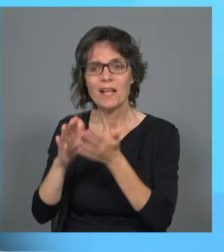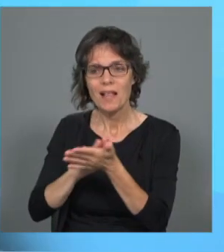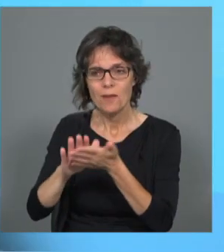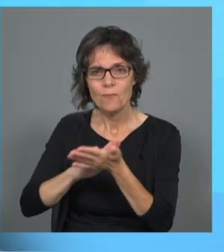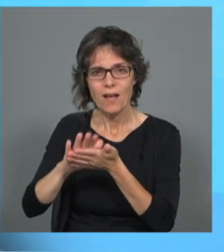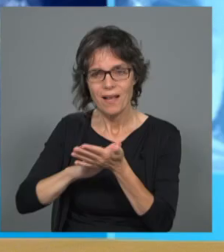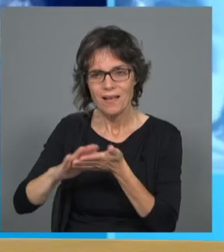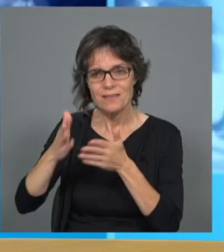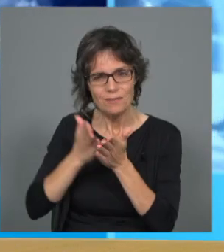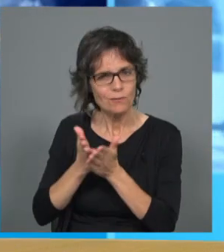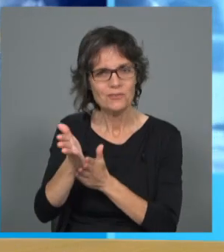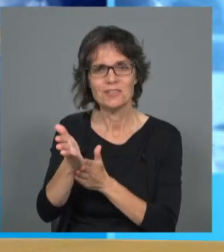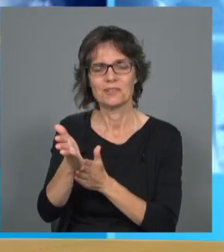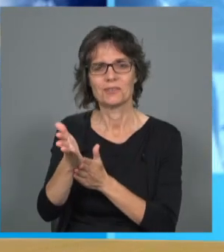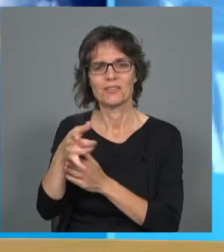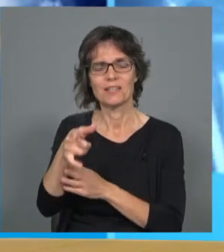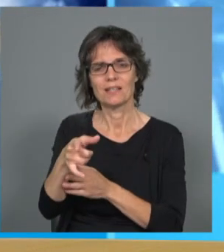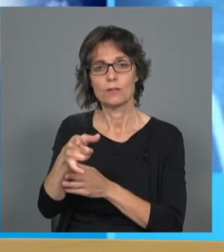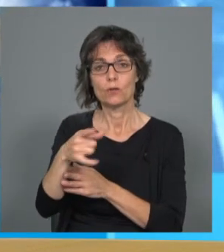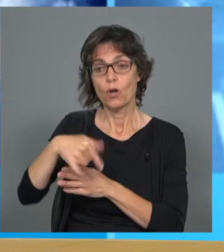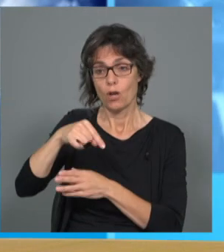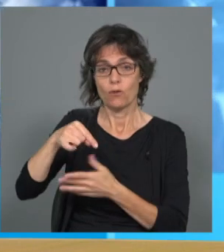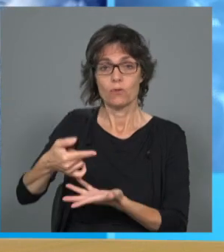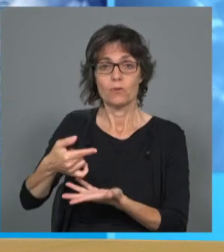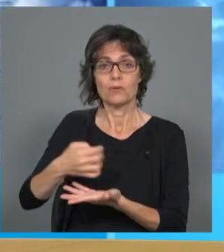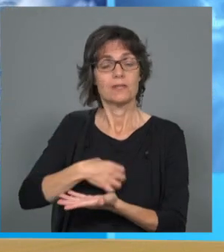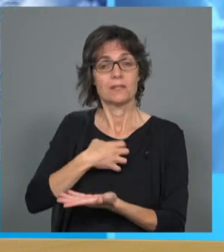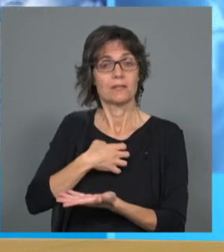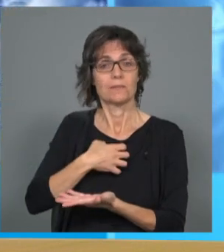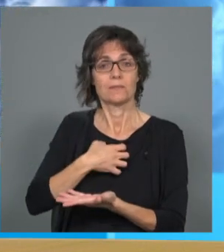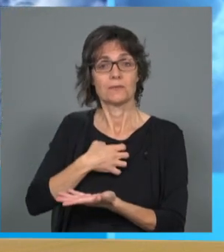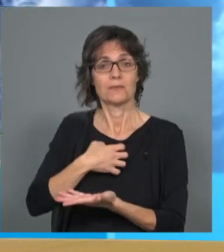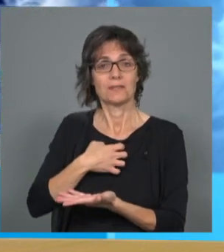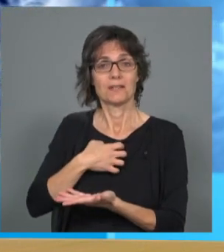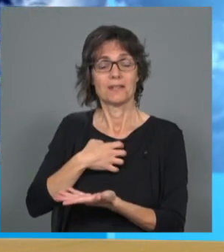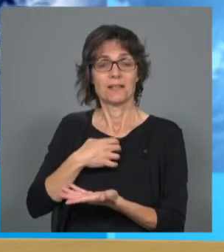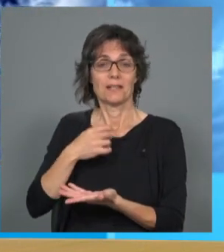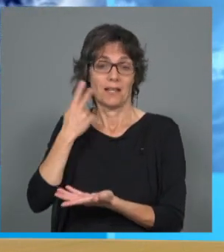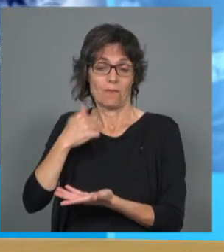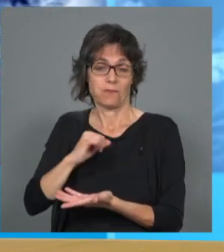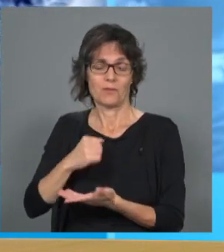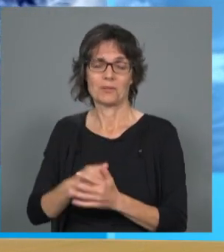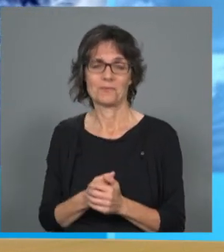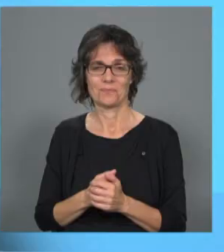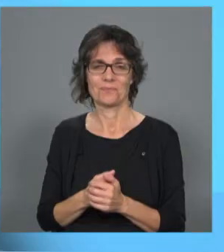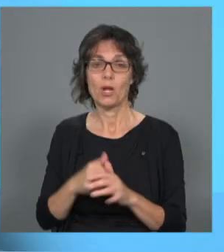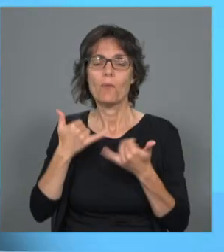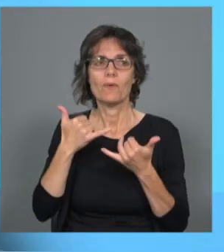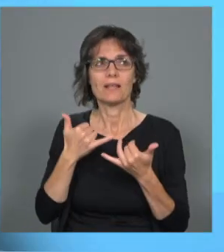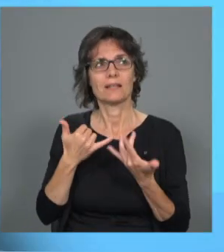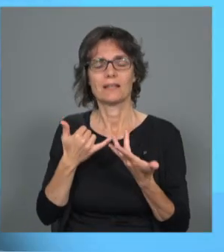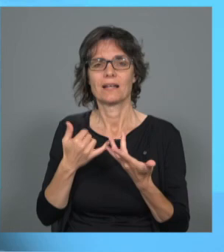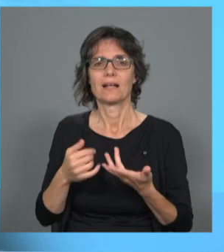terão sentido e que é a mesma que nós, ao fim e ao cabo, acabamos por sentir tantas e tantas vezes na nossa vida. É uma alegria que é confirmação de